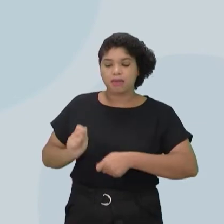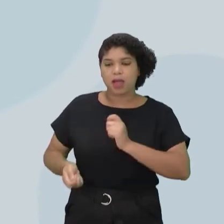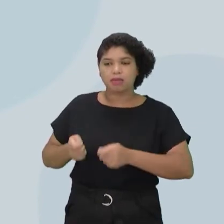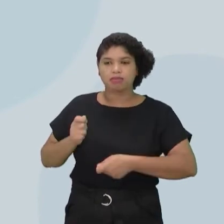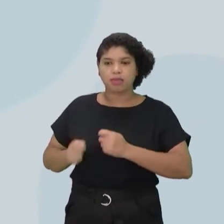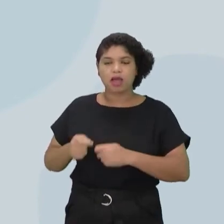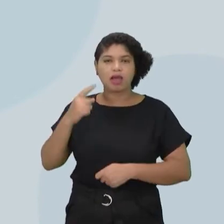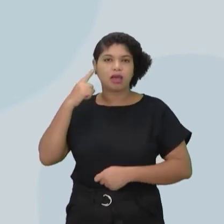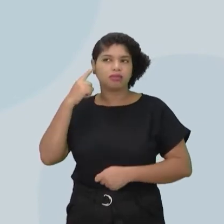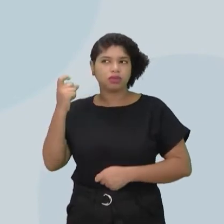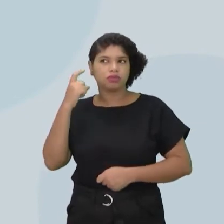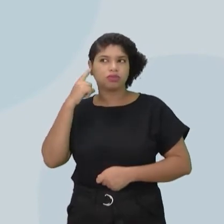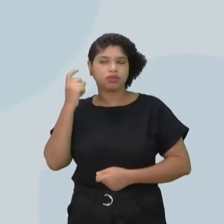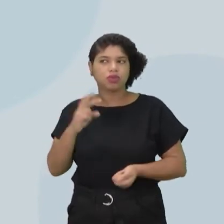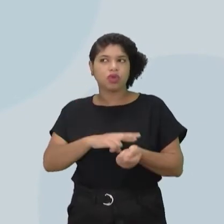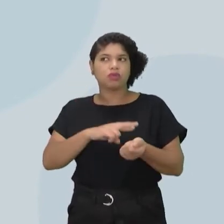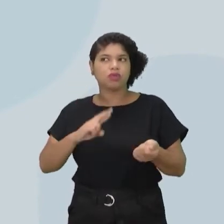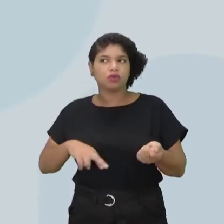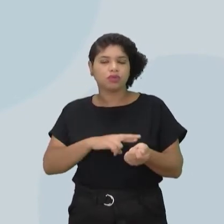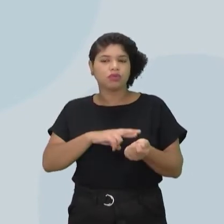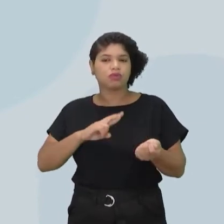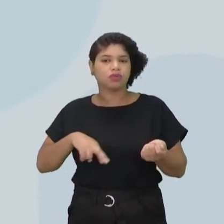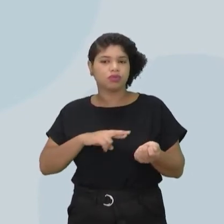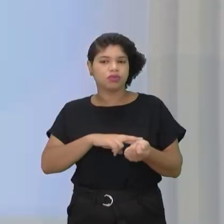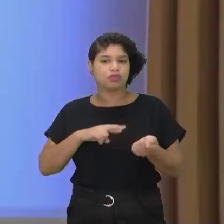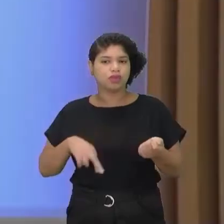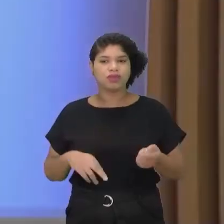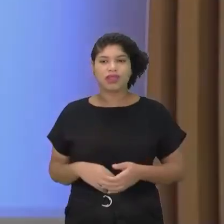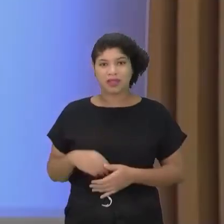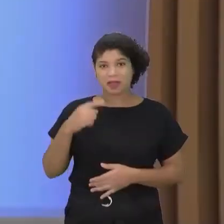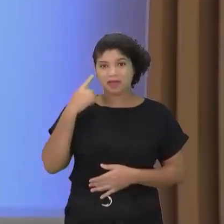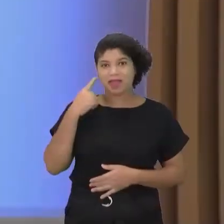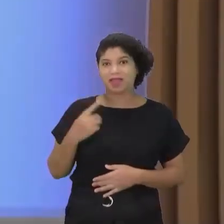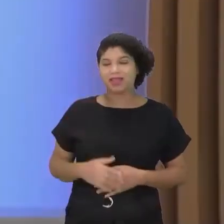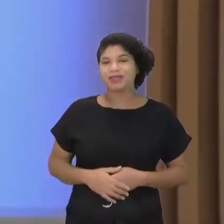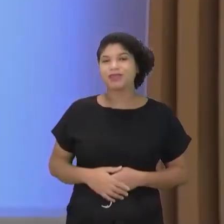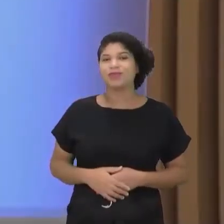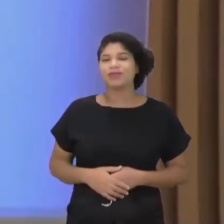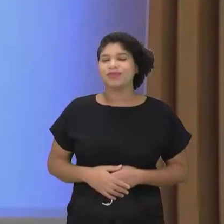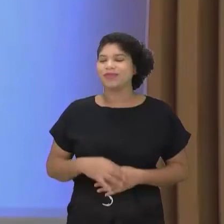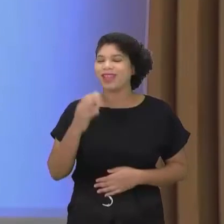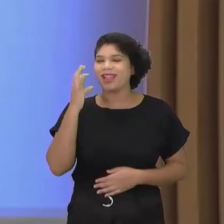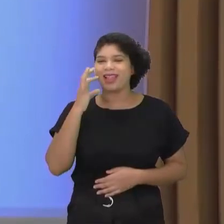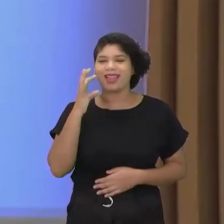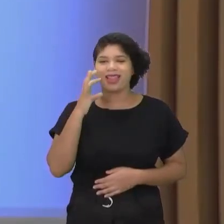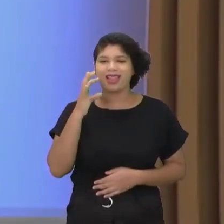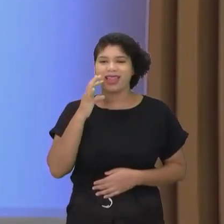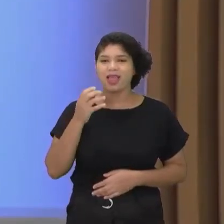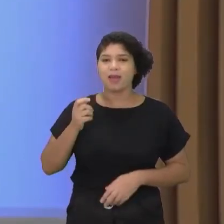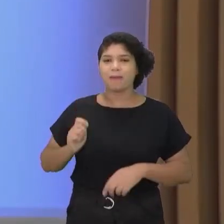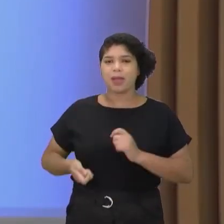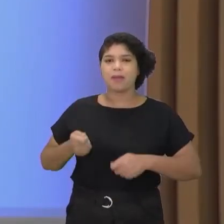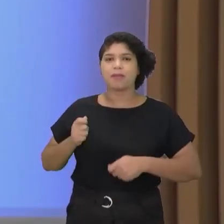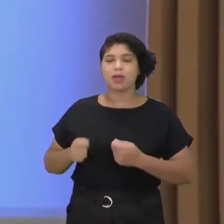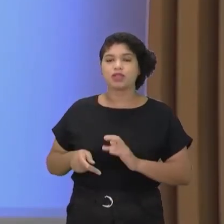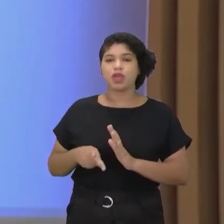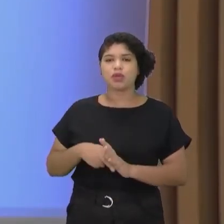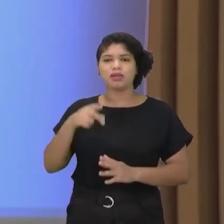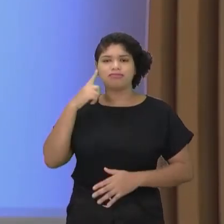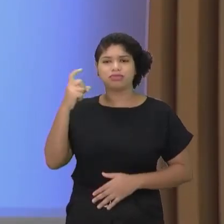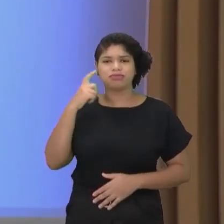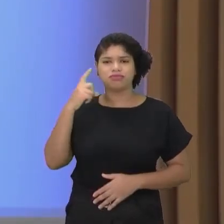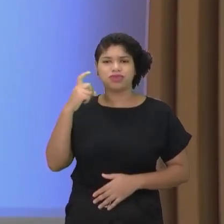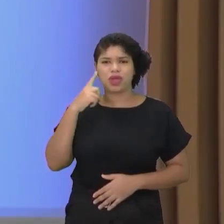e ritmos. Então, Fabi, uma das coisas que a bateria faz, que eu acho que é legal, é esse negócio do ruído,